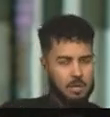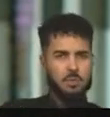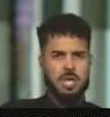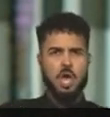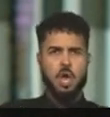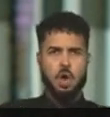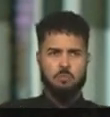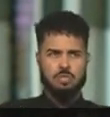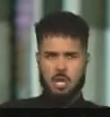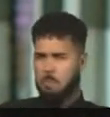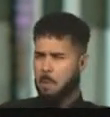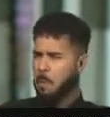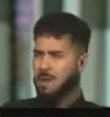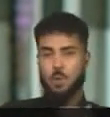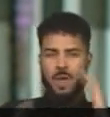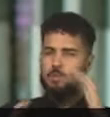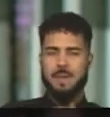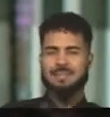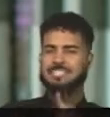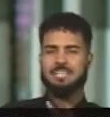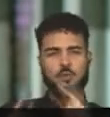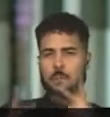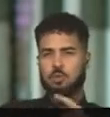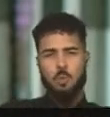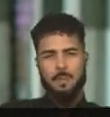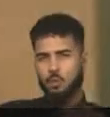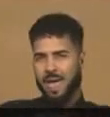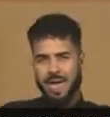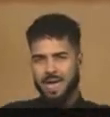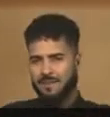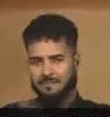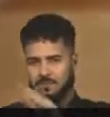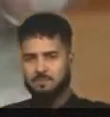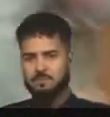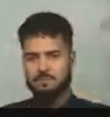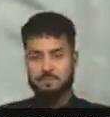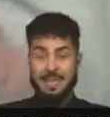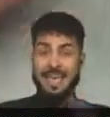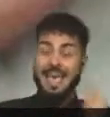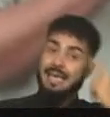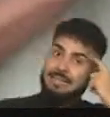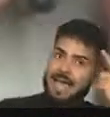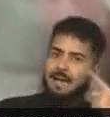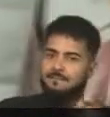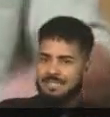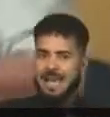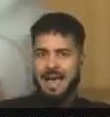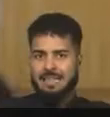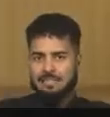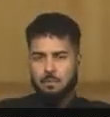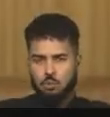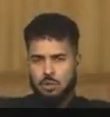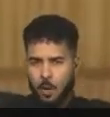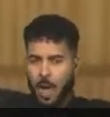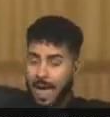não respeitam os direitos humanos durante as incursões nas comunidades. A ideia de um atendimento multidisciplinar nasceu justamente do trabalho